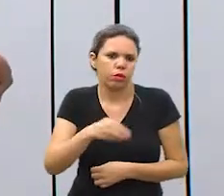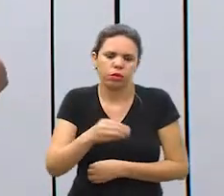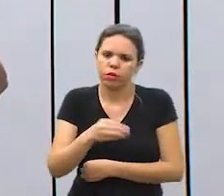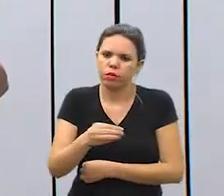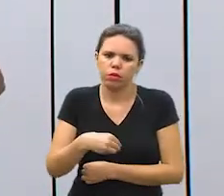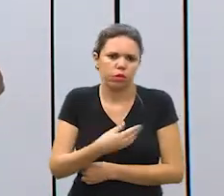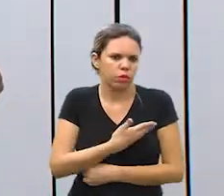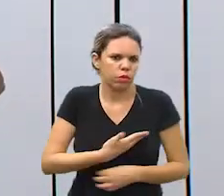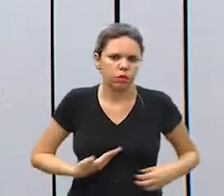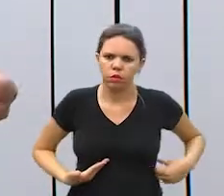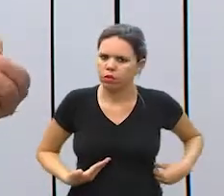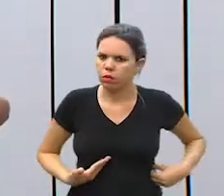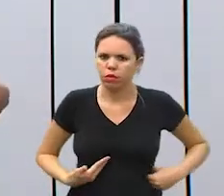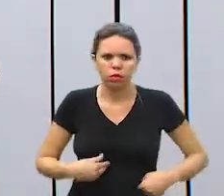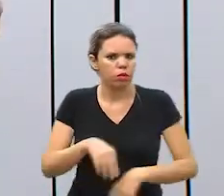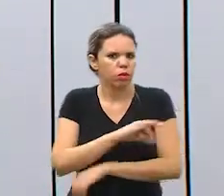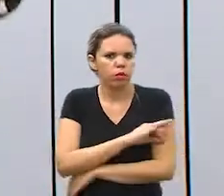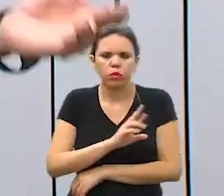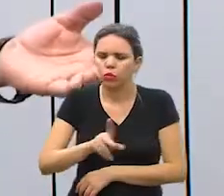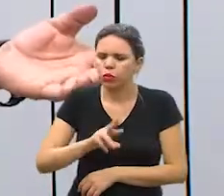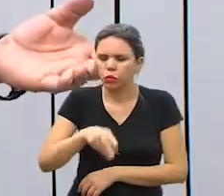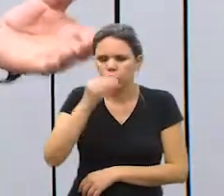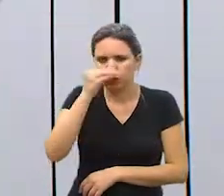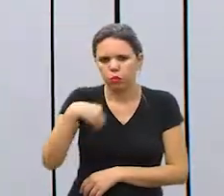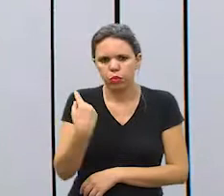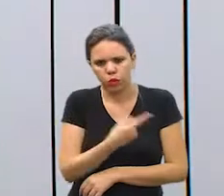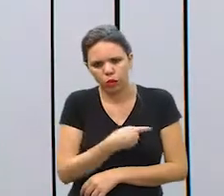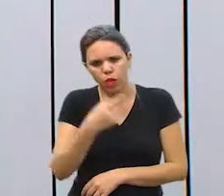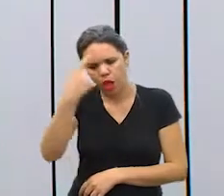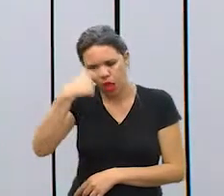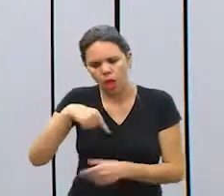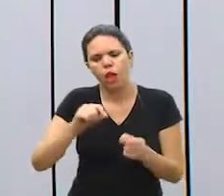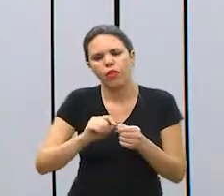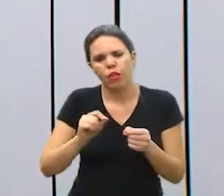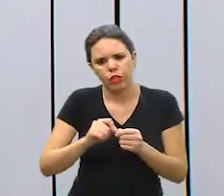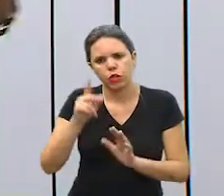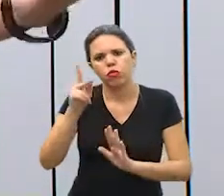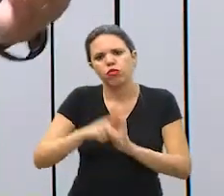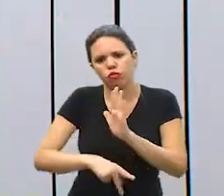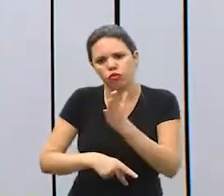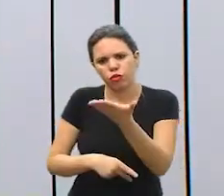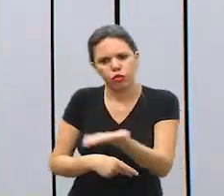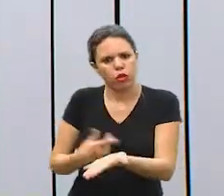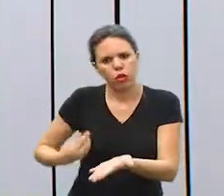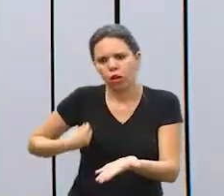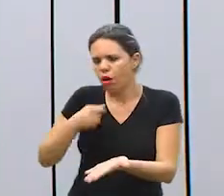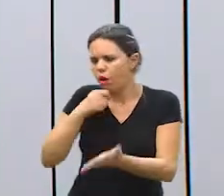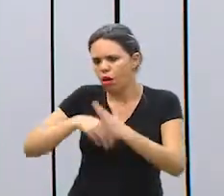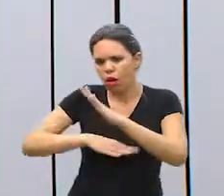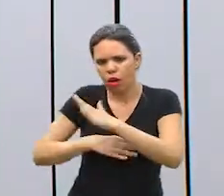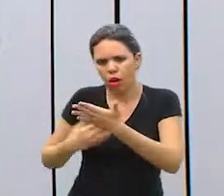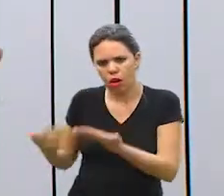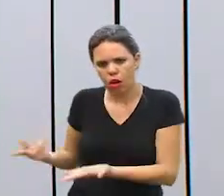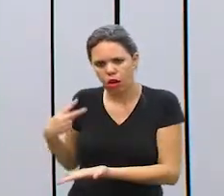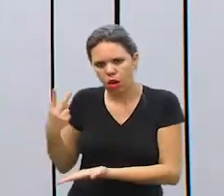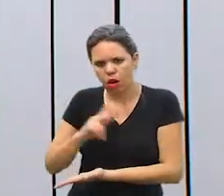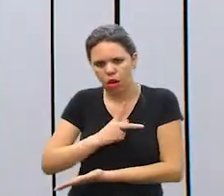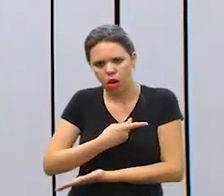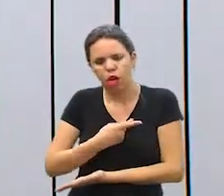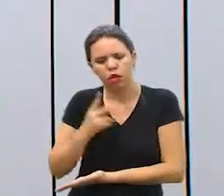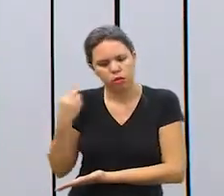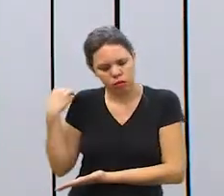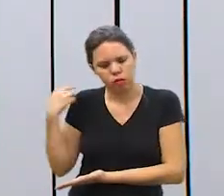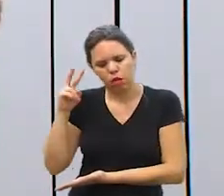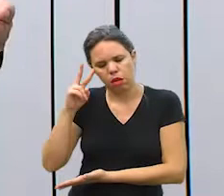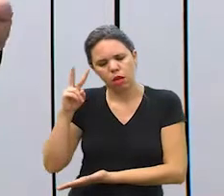do Poder Executivo, não é negligência nossa. Eu fiz aqui um projeto, o senhor não estava na Câmara, mas o vereador Paulo Haddad